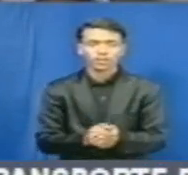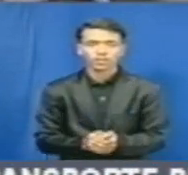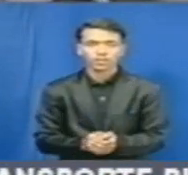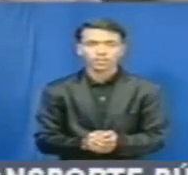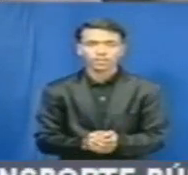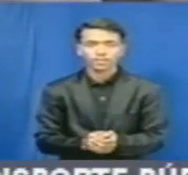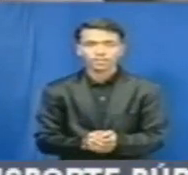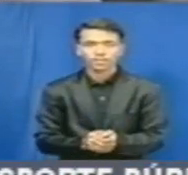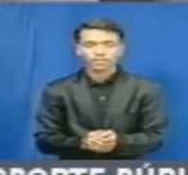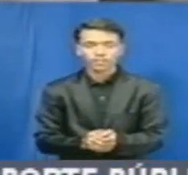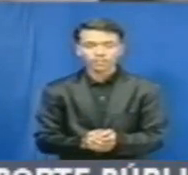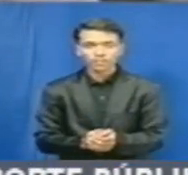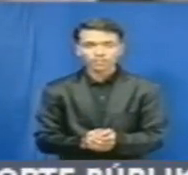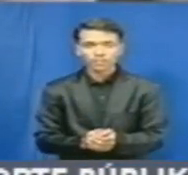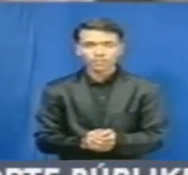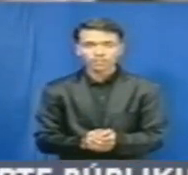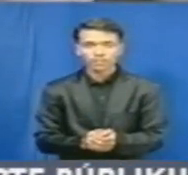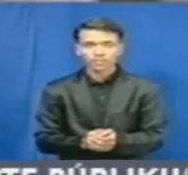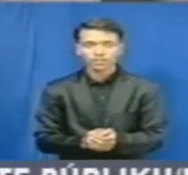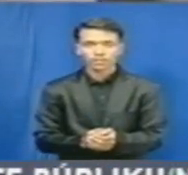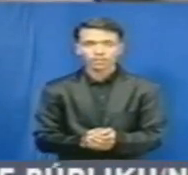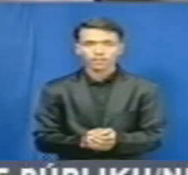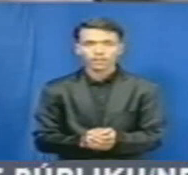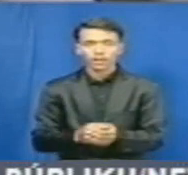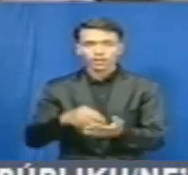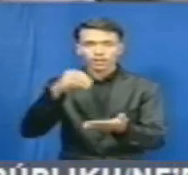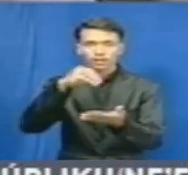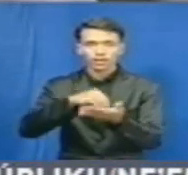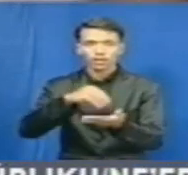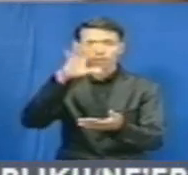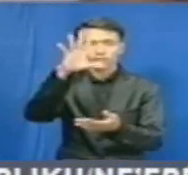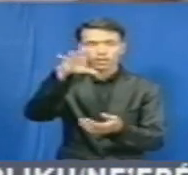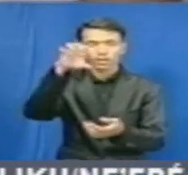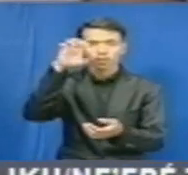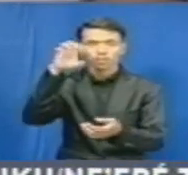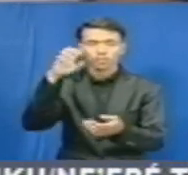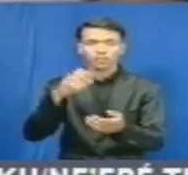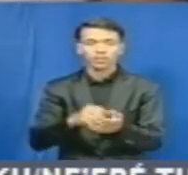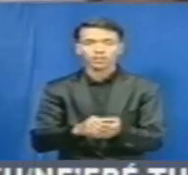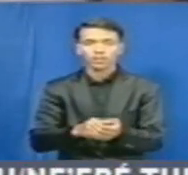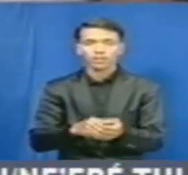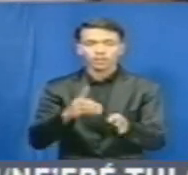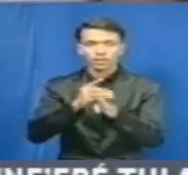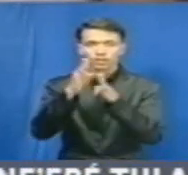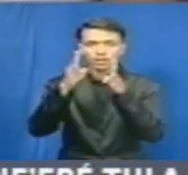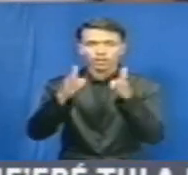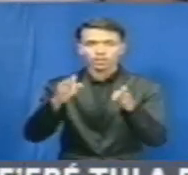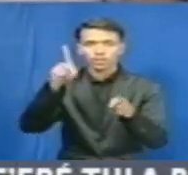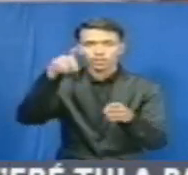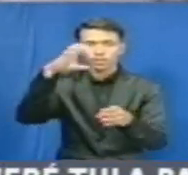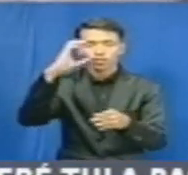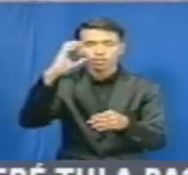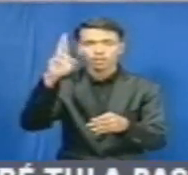narrativa ne ema kono client di fon ne tau 500 dólar. Enquanto o diretor Chamer PC Rui Pires